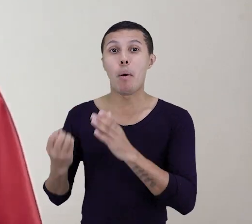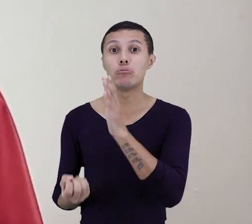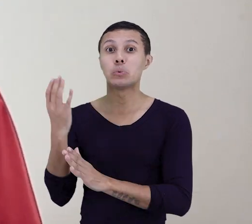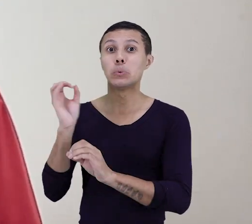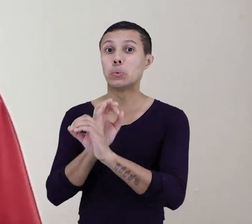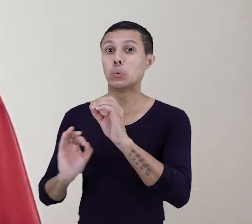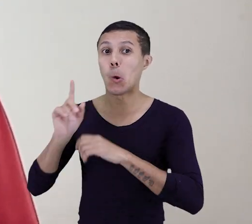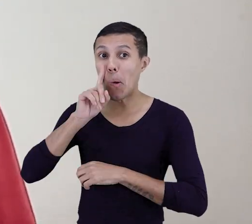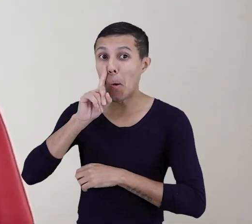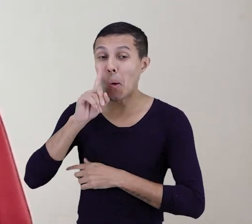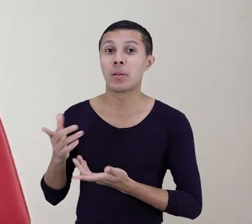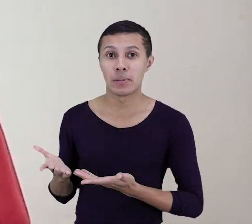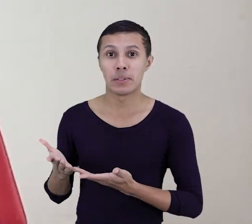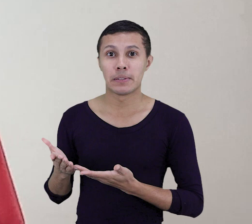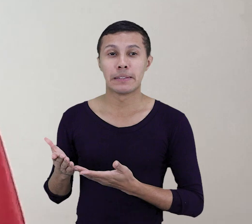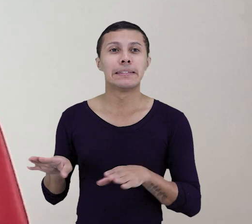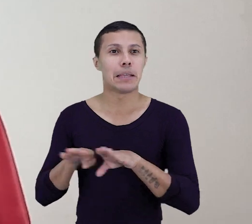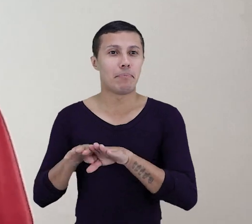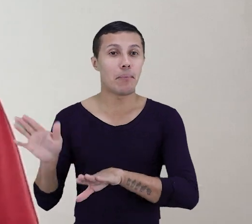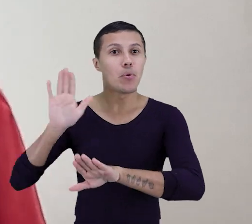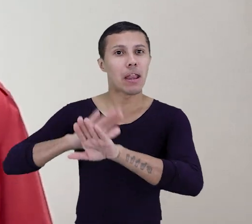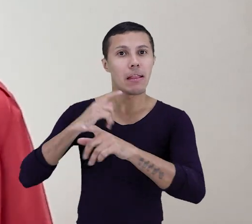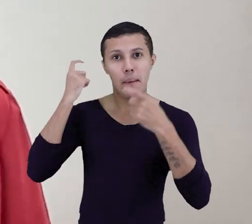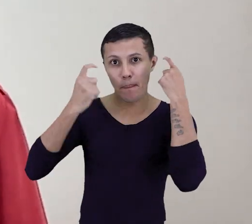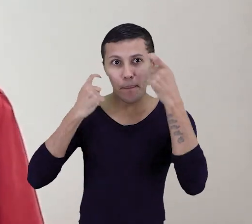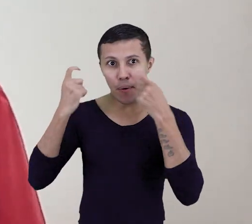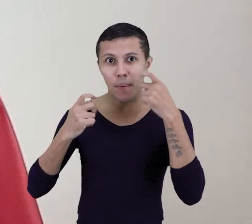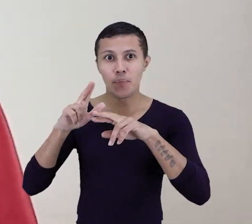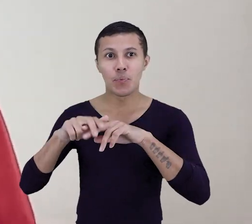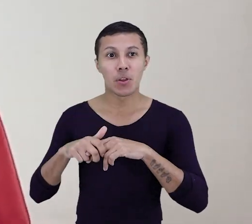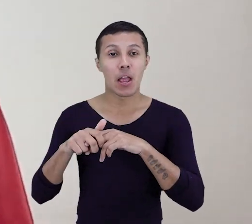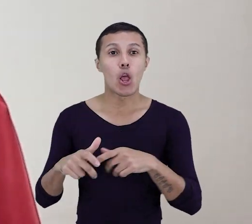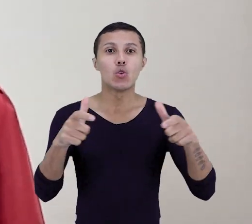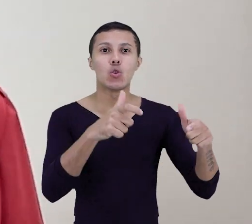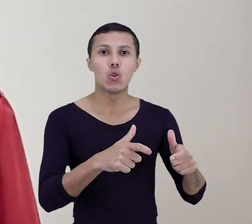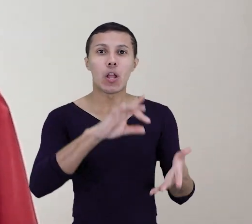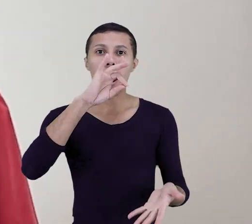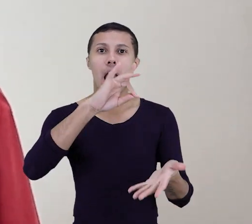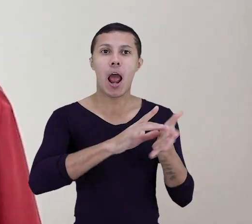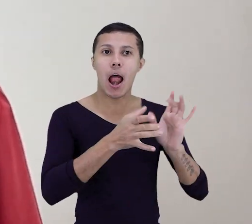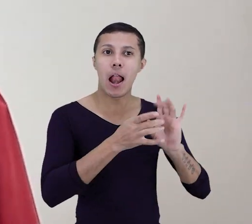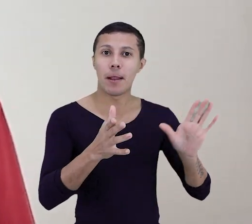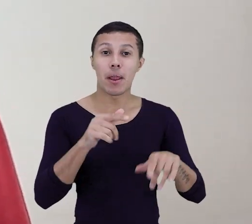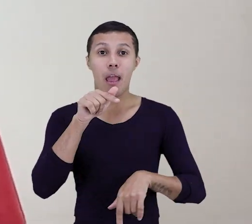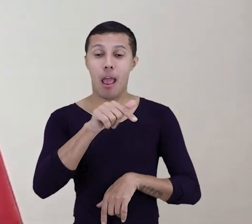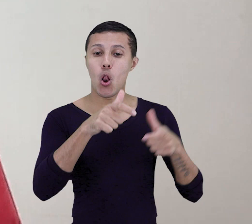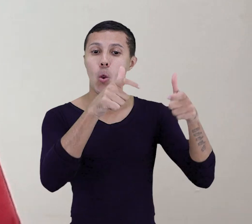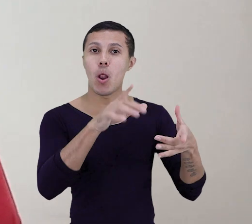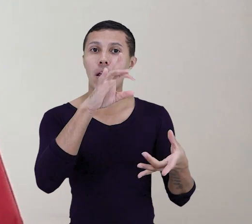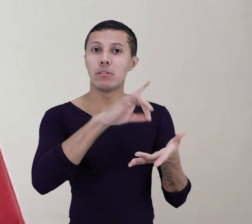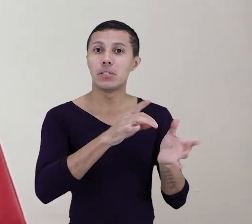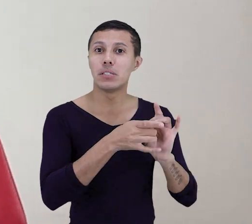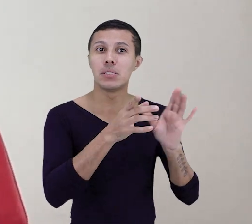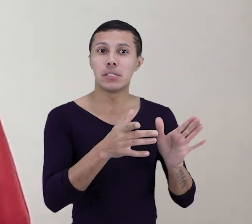isso também há essa preocupação, até mesmo pelas agências regulatórias, e nós seguimos o que as agências regulatórias, né,